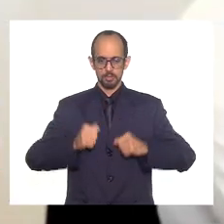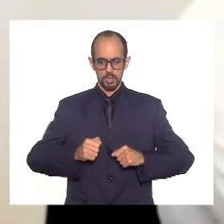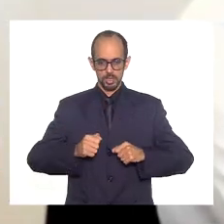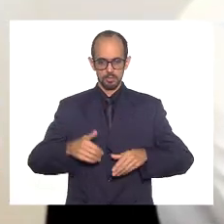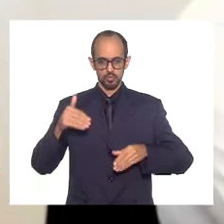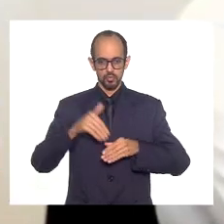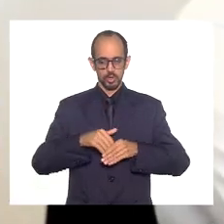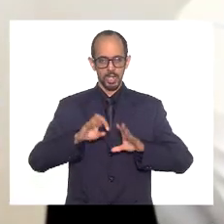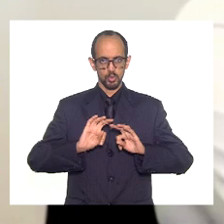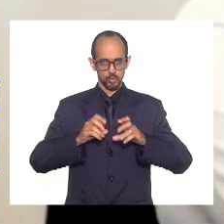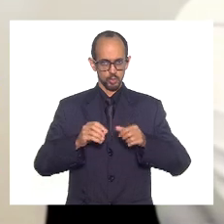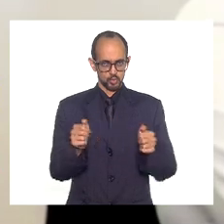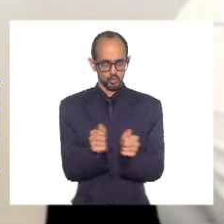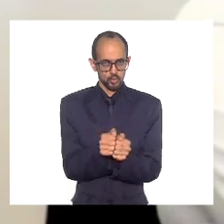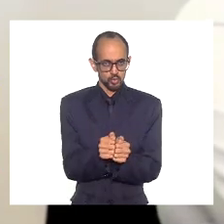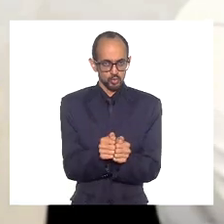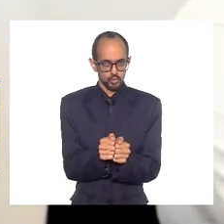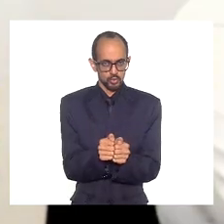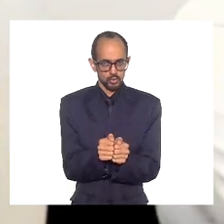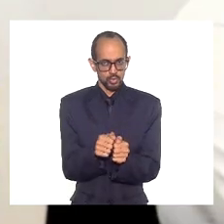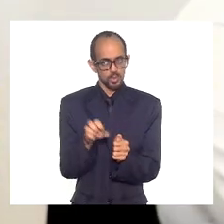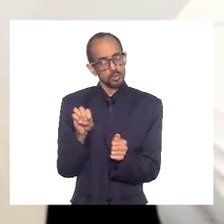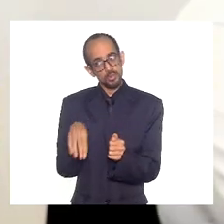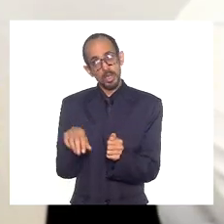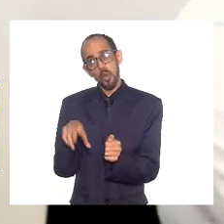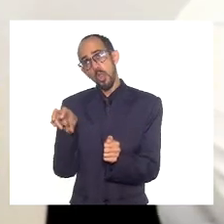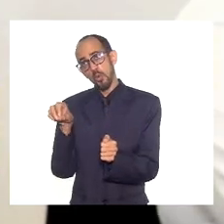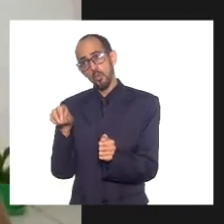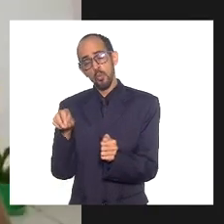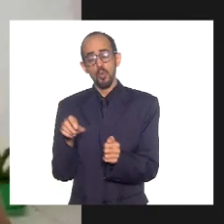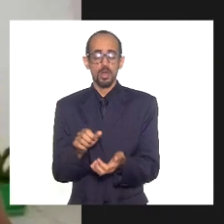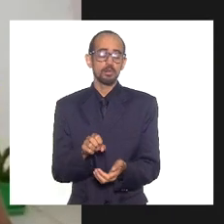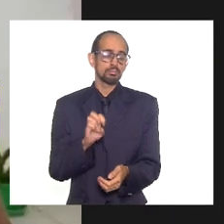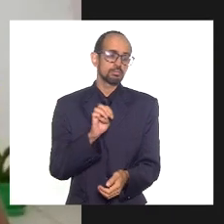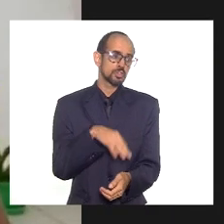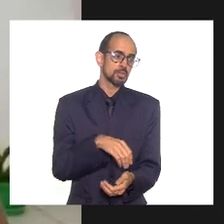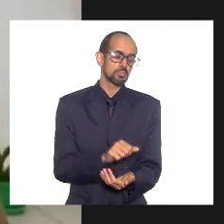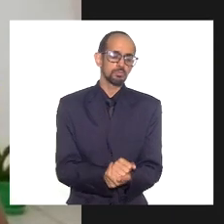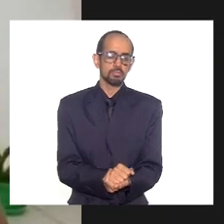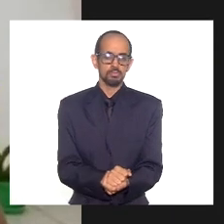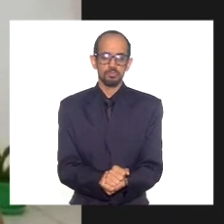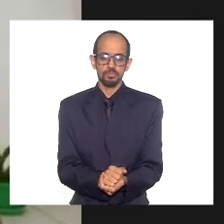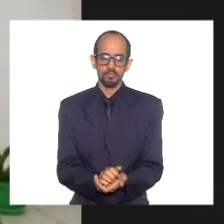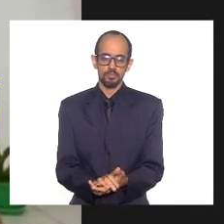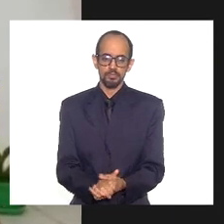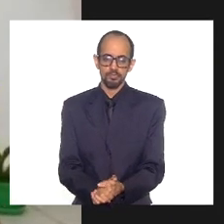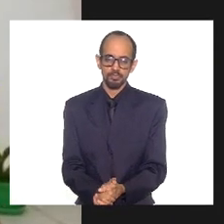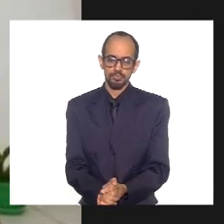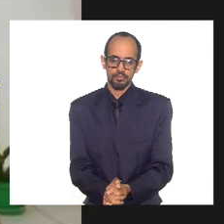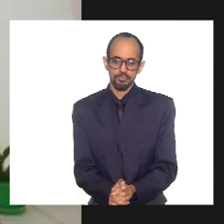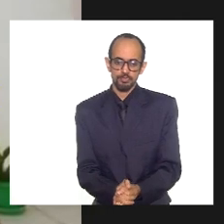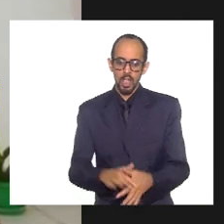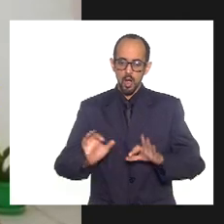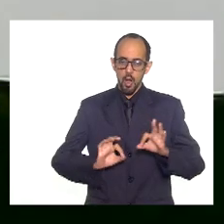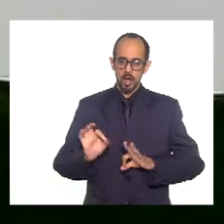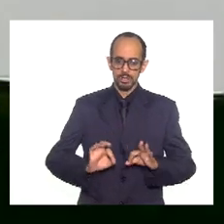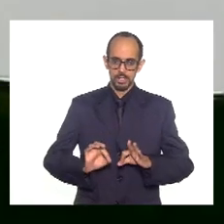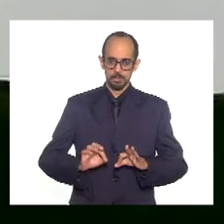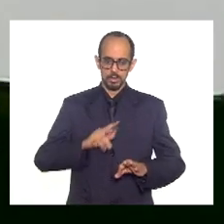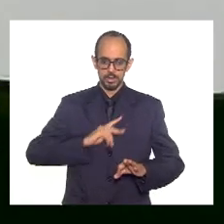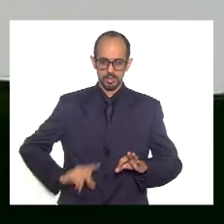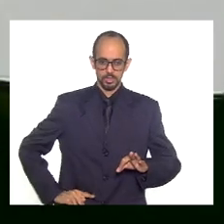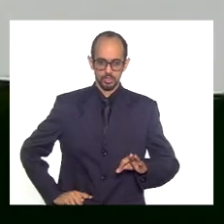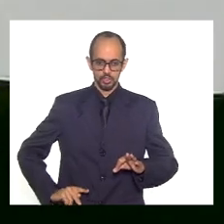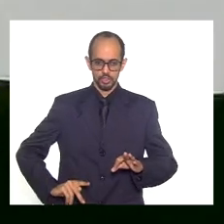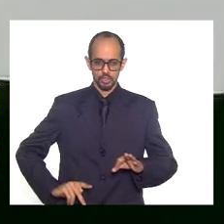de uma vez? Sim ou não? Podemos. Questão de ordem, presidente. Os destaques, parece